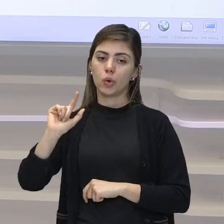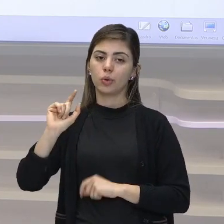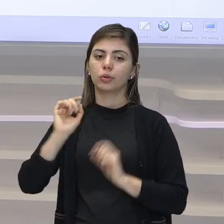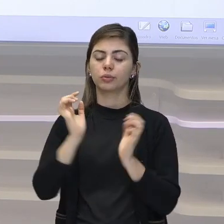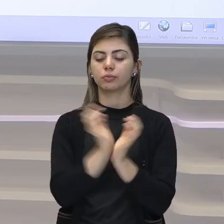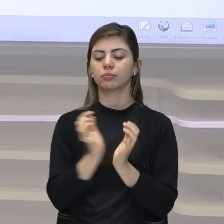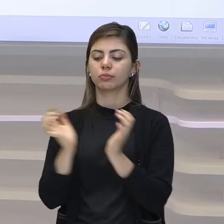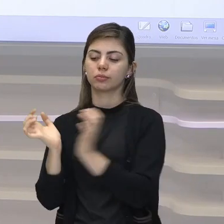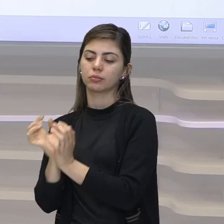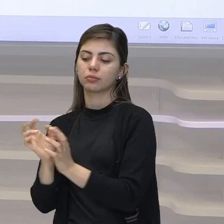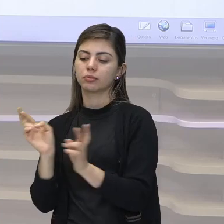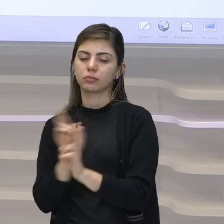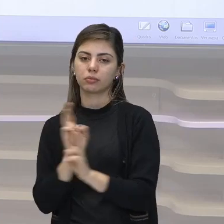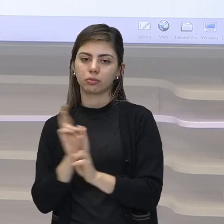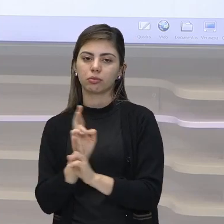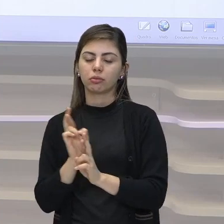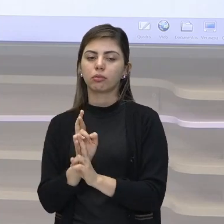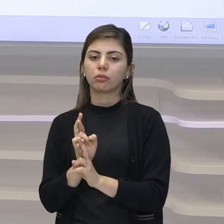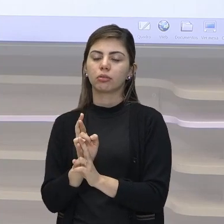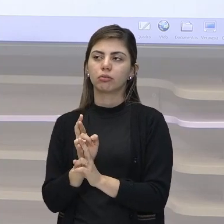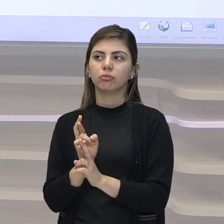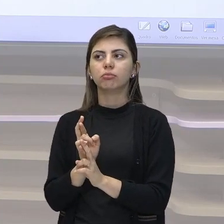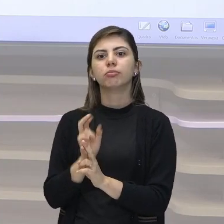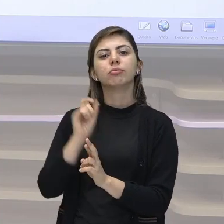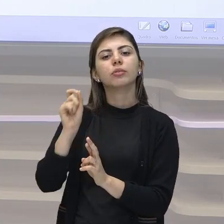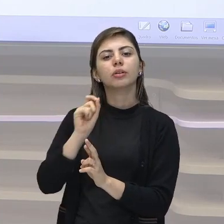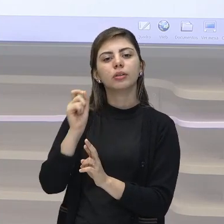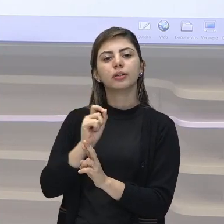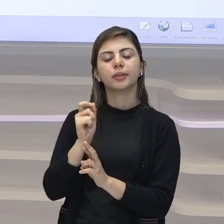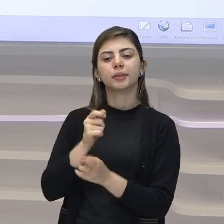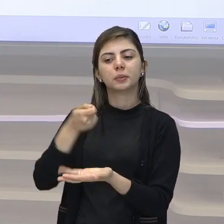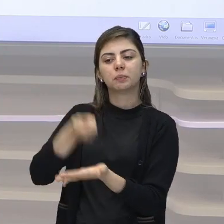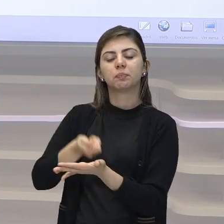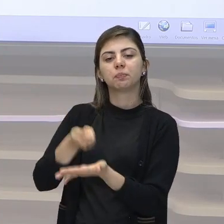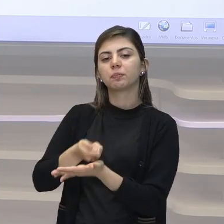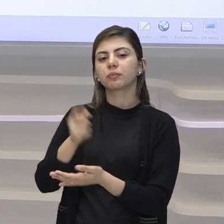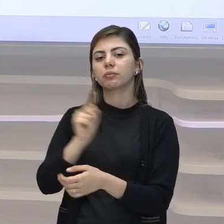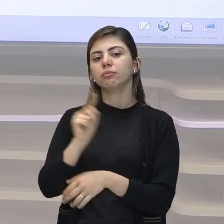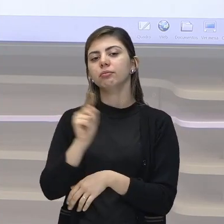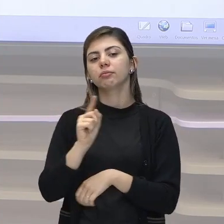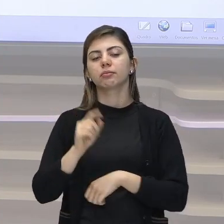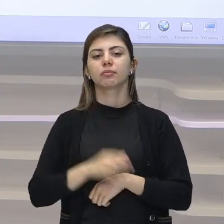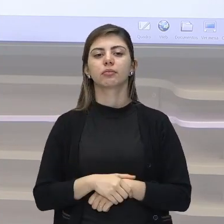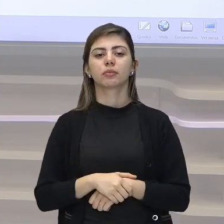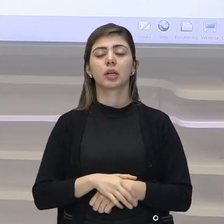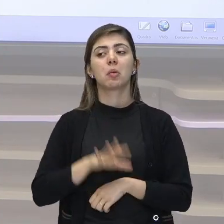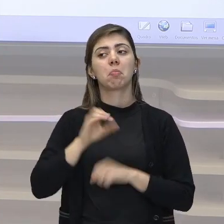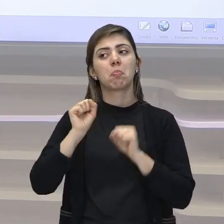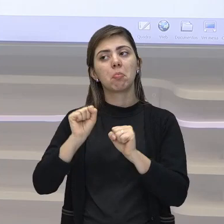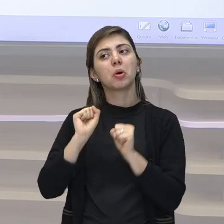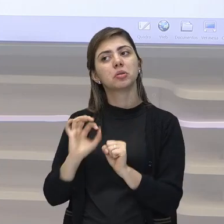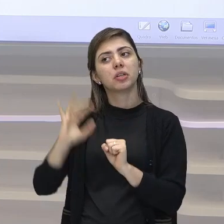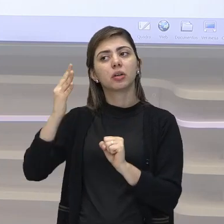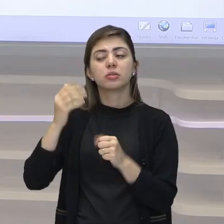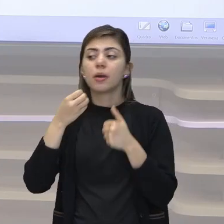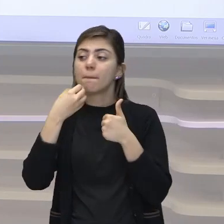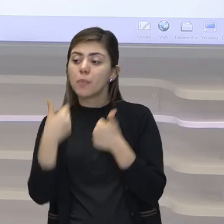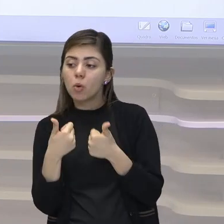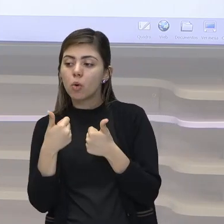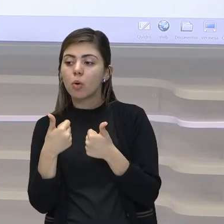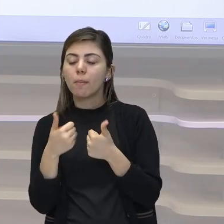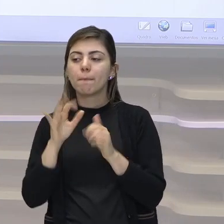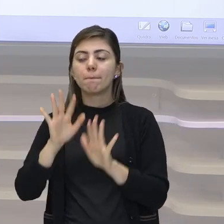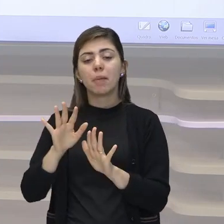é facultativo, né? Quando ele acontece, ok, mas ele também pode não acontecer.